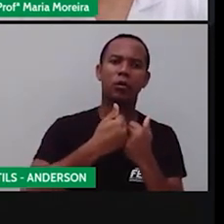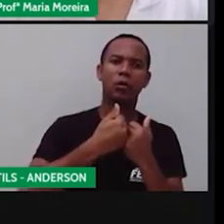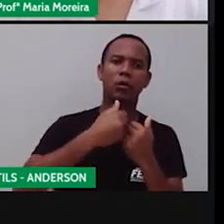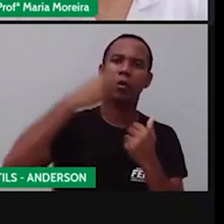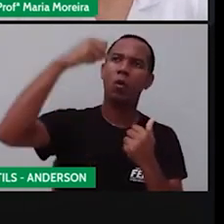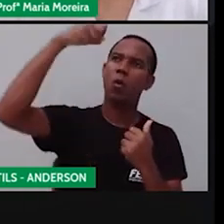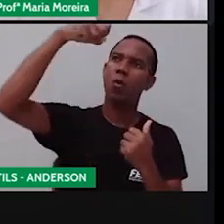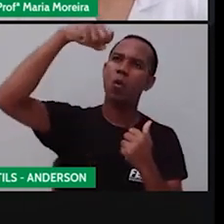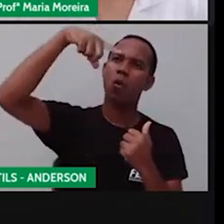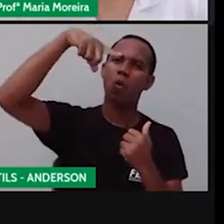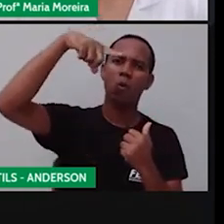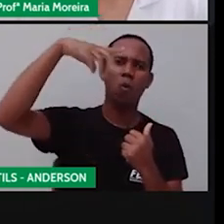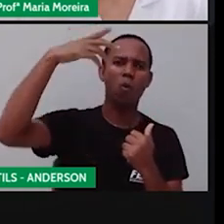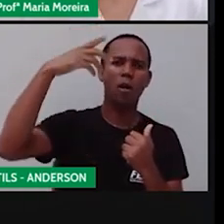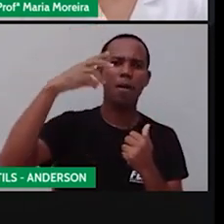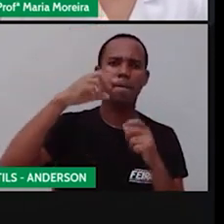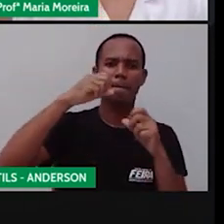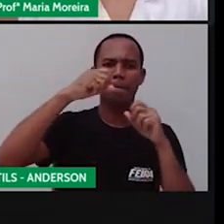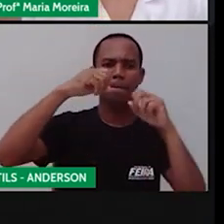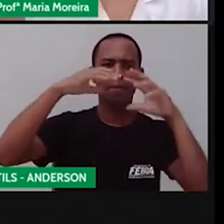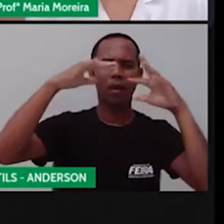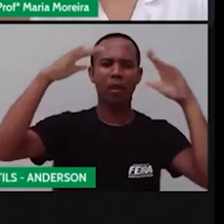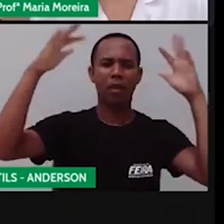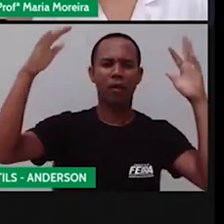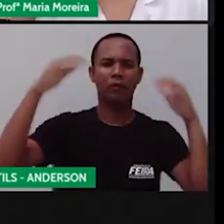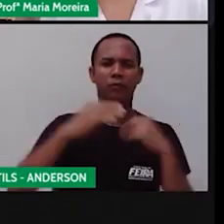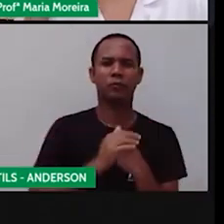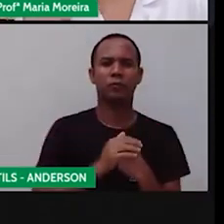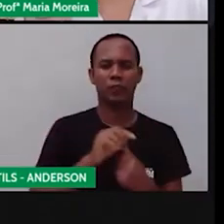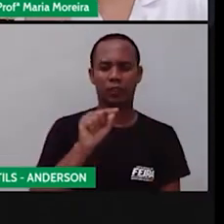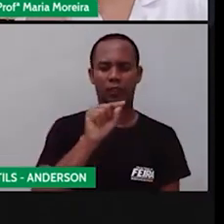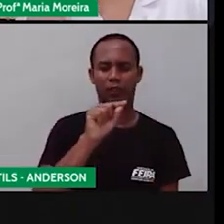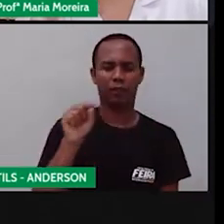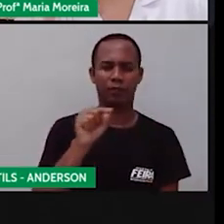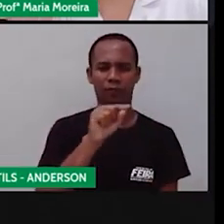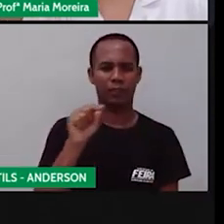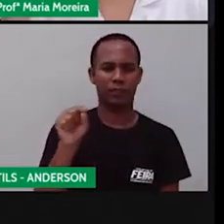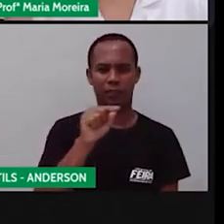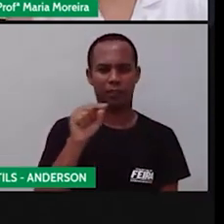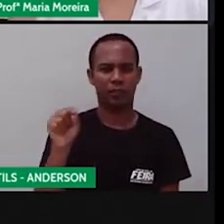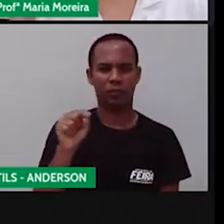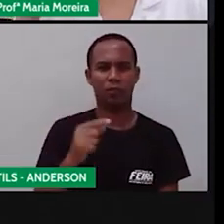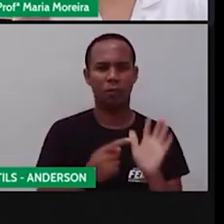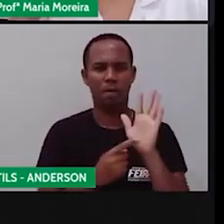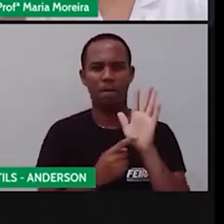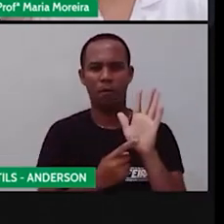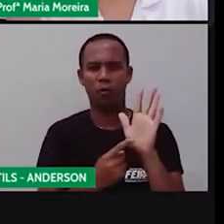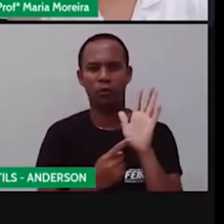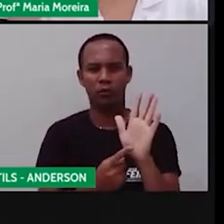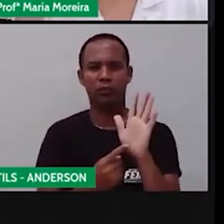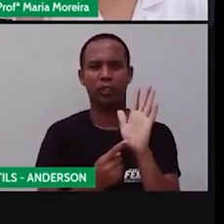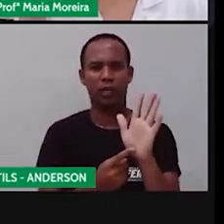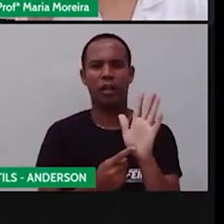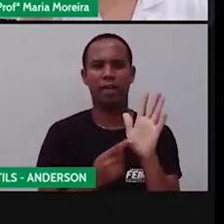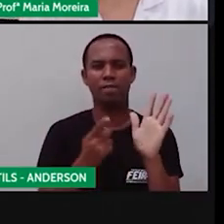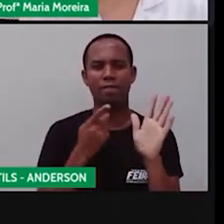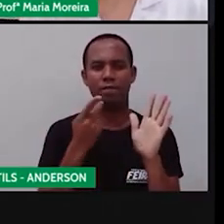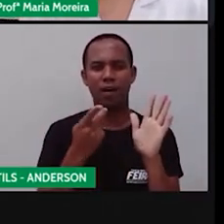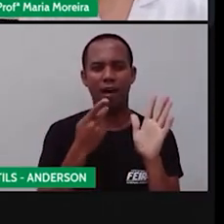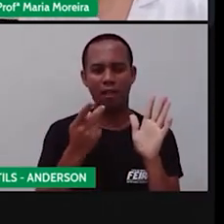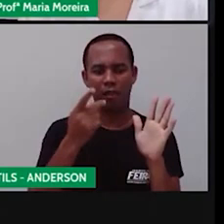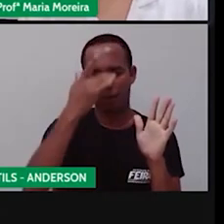de ver. É linda. Então, esse travessão aí é para mostrar que são o quê? As falas